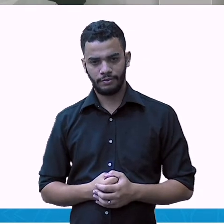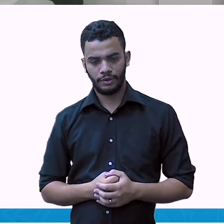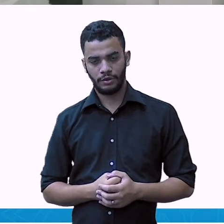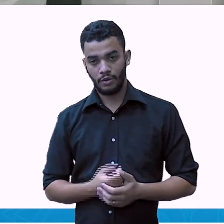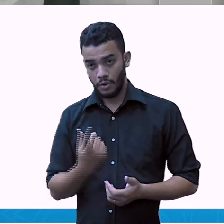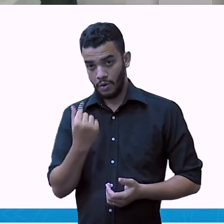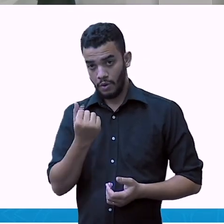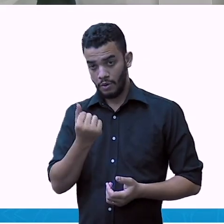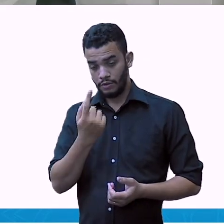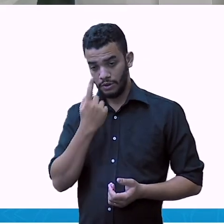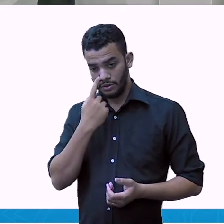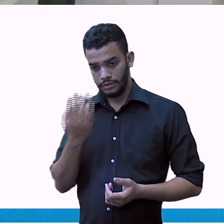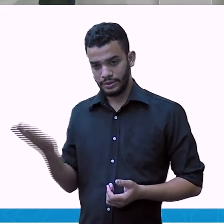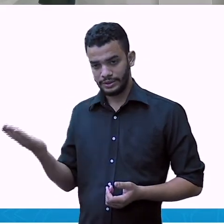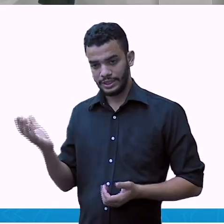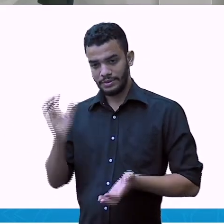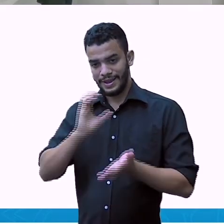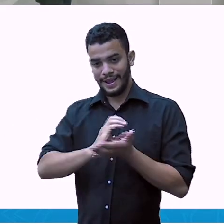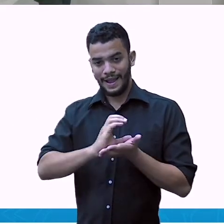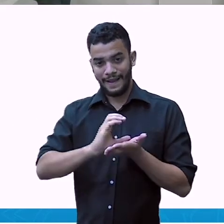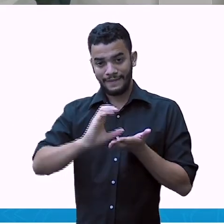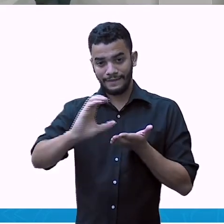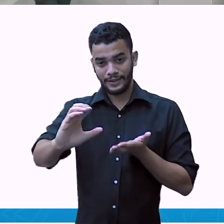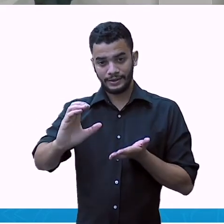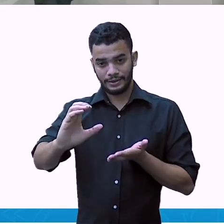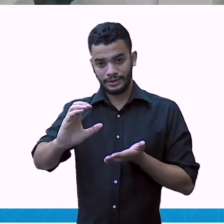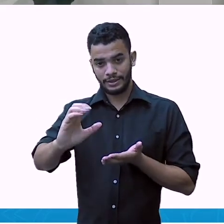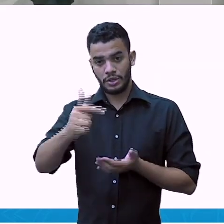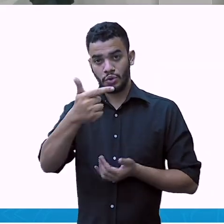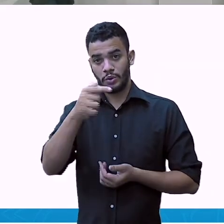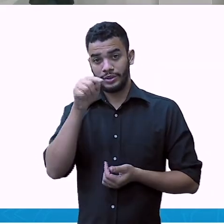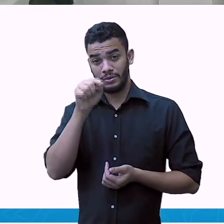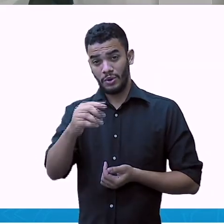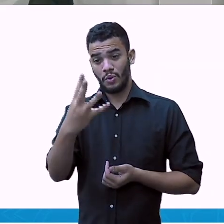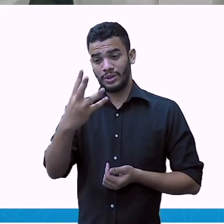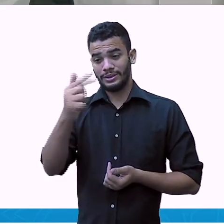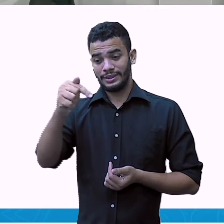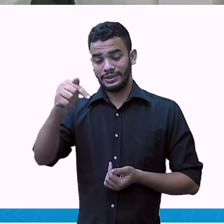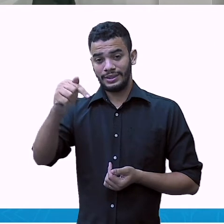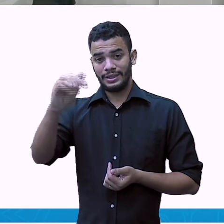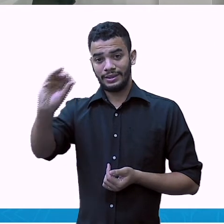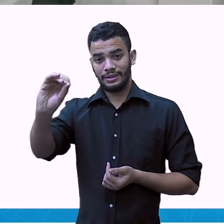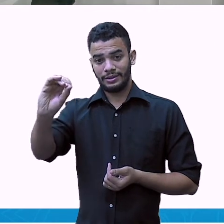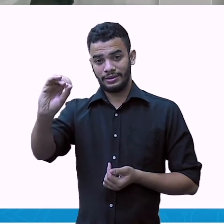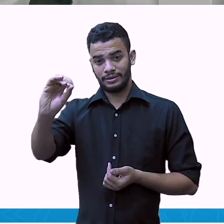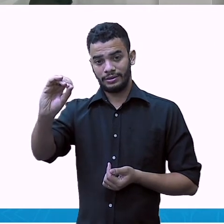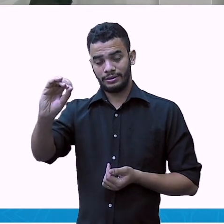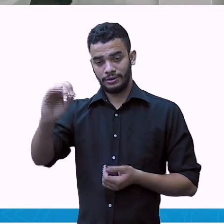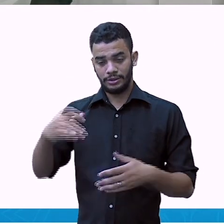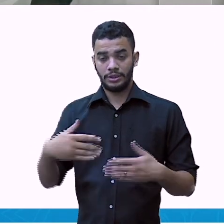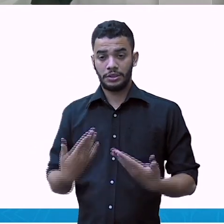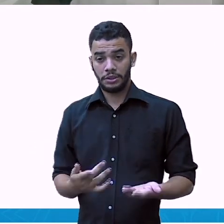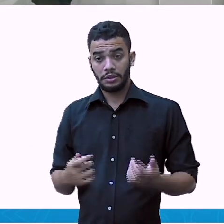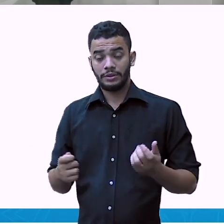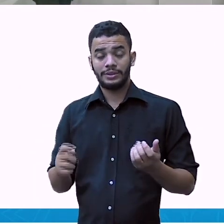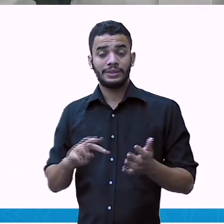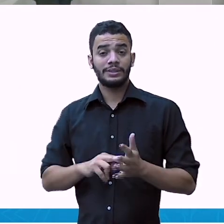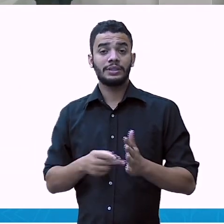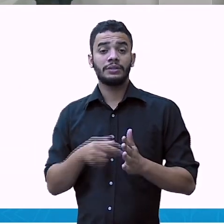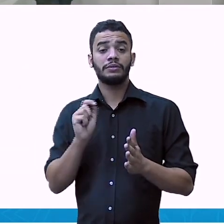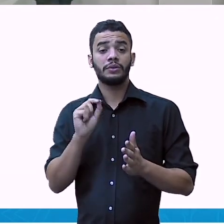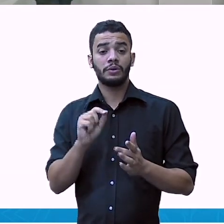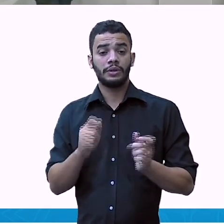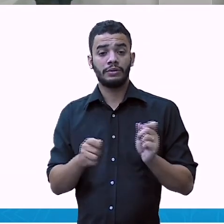À vista. Então, nós vamos ter que tirar o quê? A diferença, calcular aqui quanto falta para ele chegar até